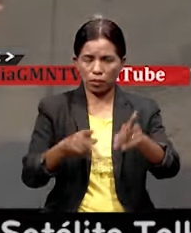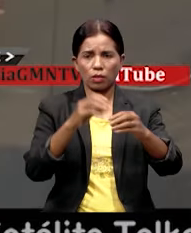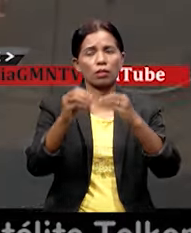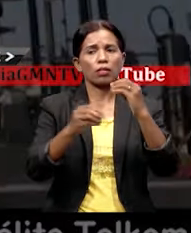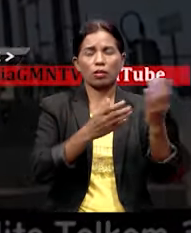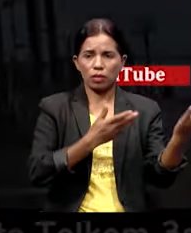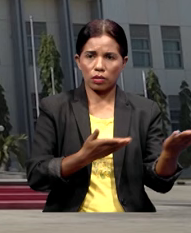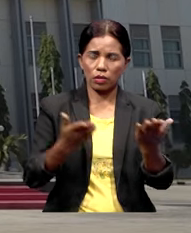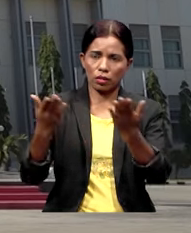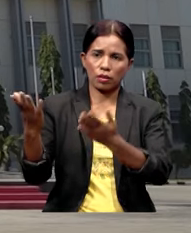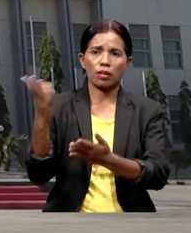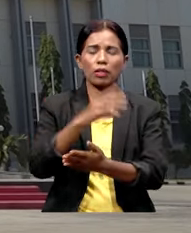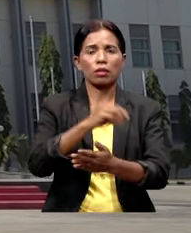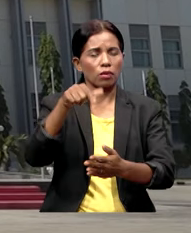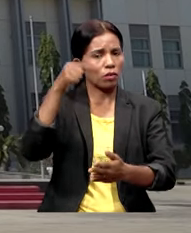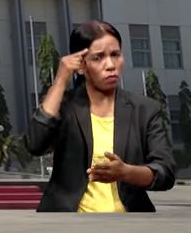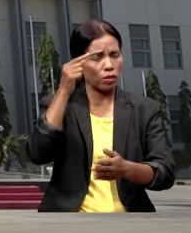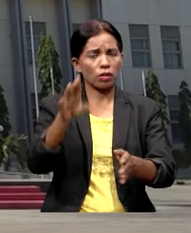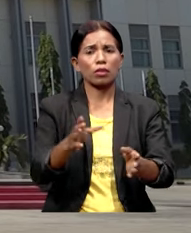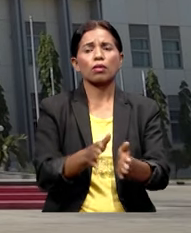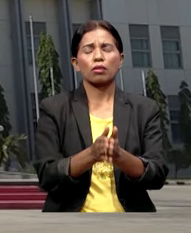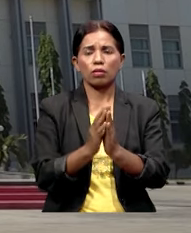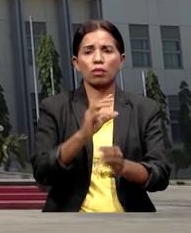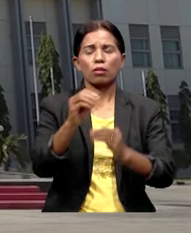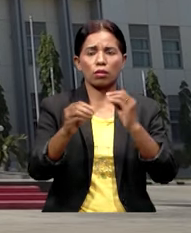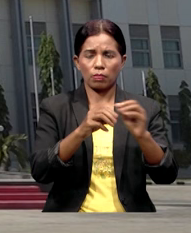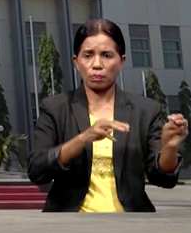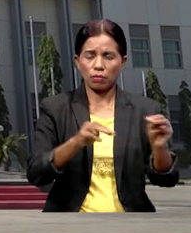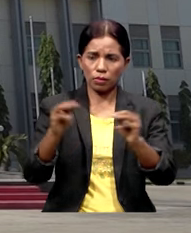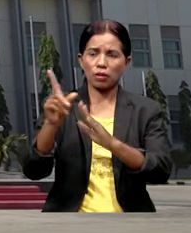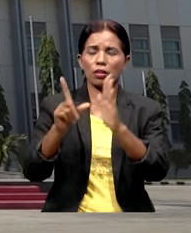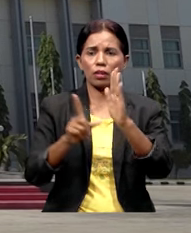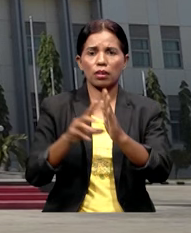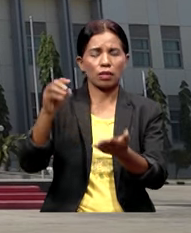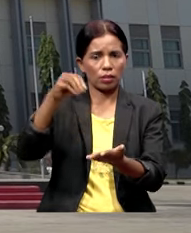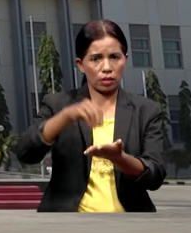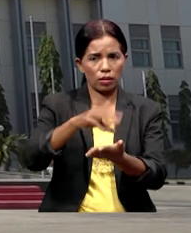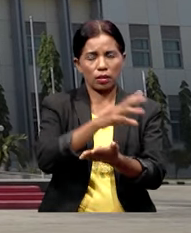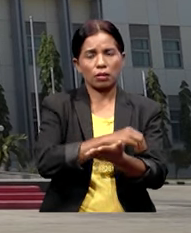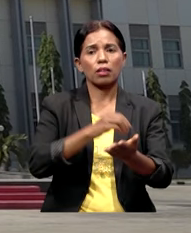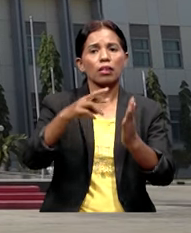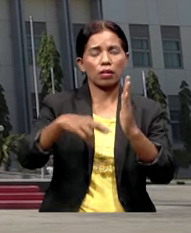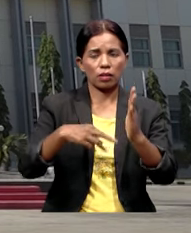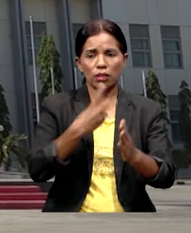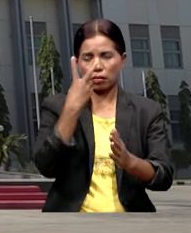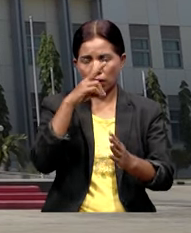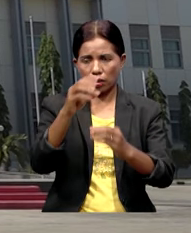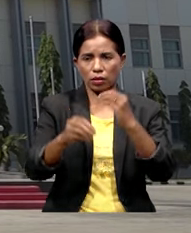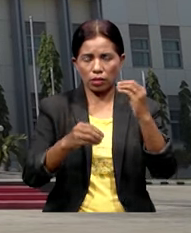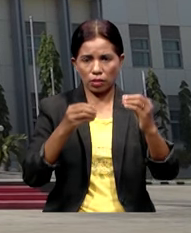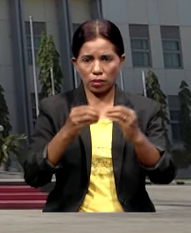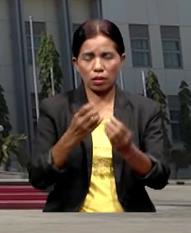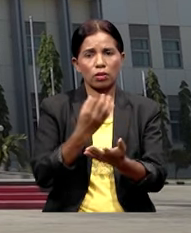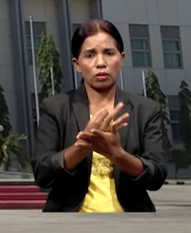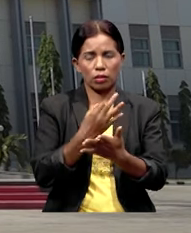no superintendência nebe governo exerce com a região Nemos, ajusta o fortalecimento mecanismo controlo no autonomia